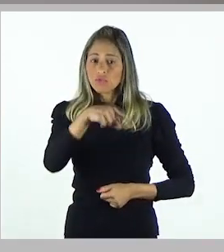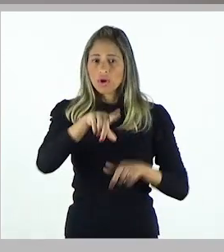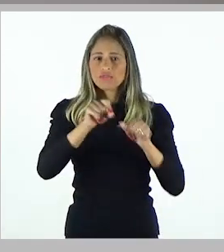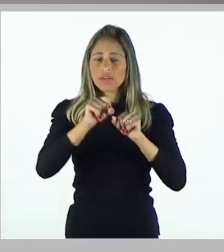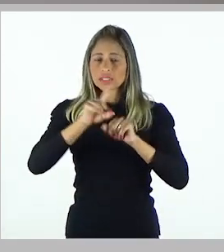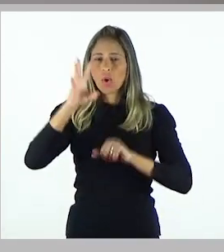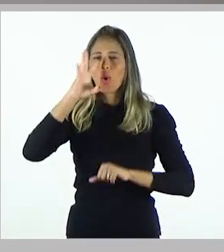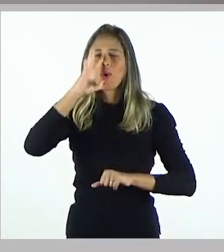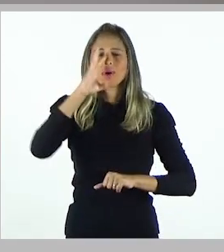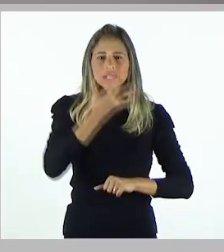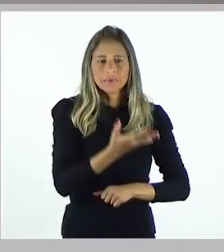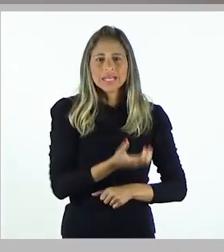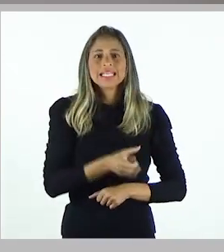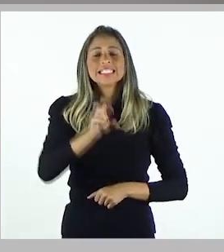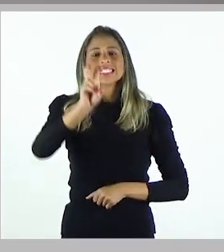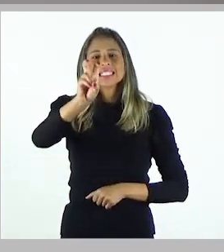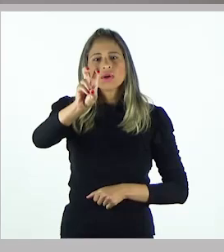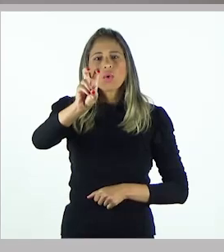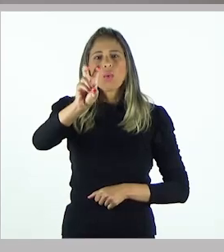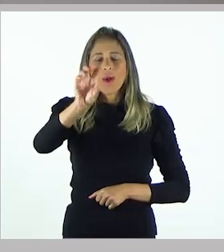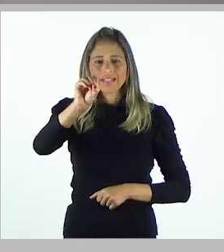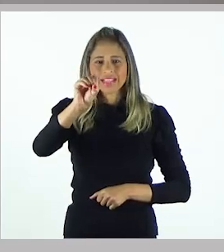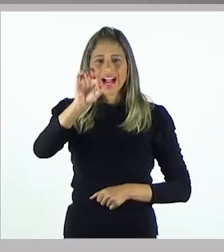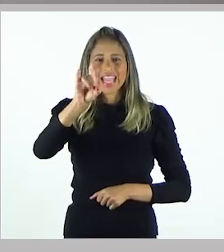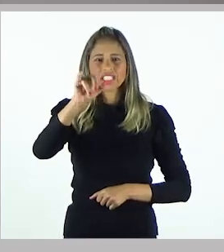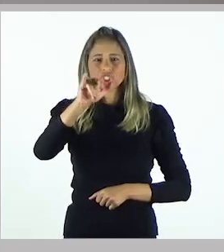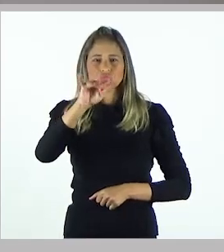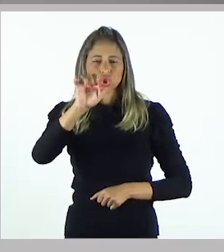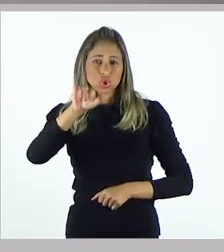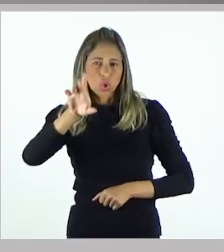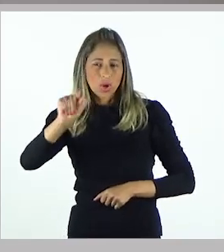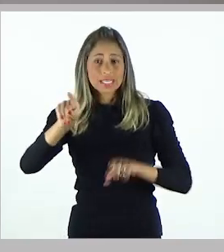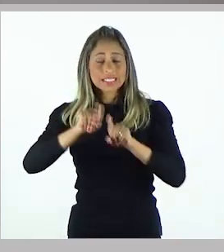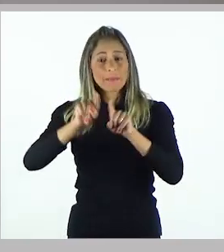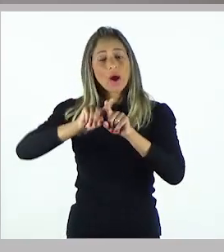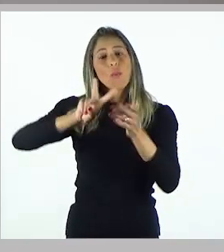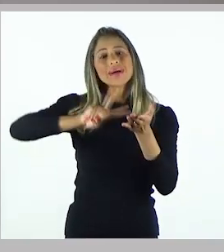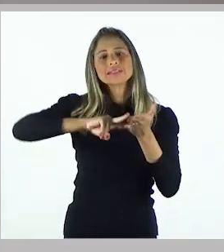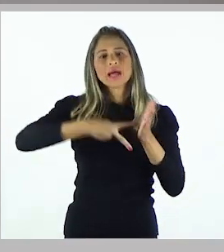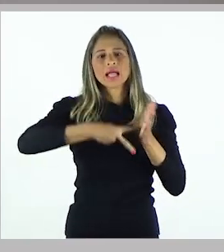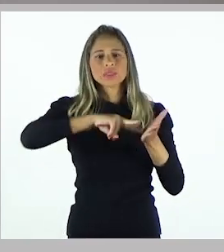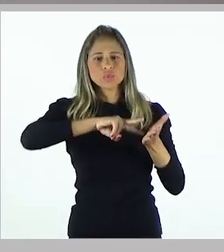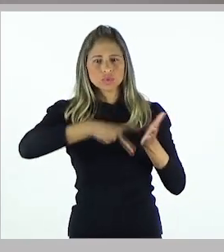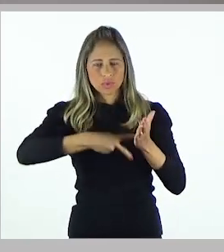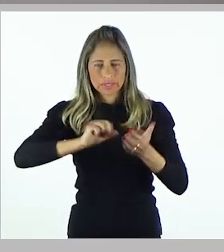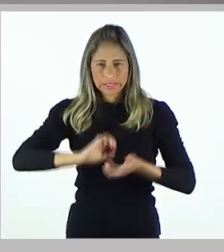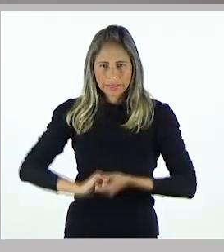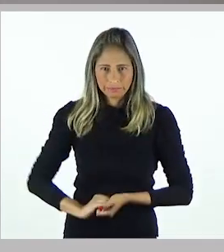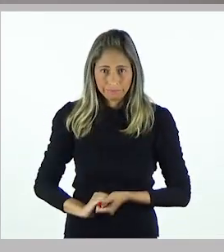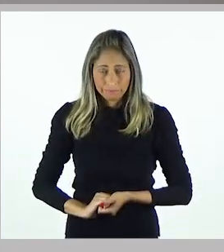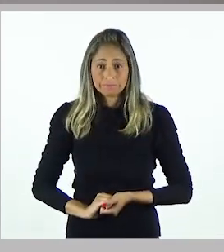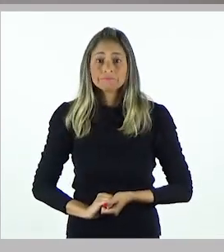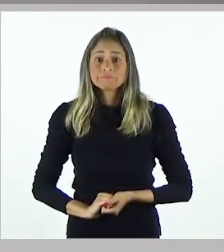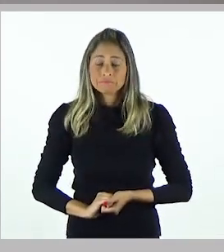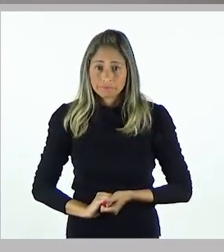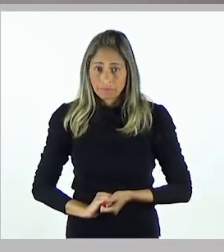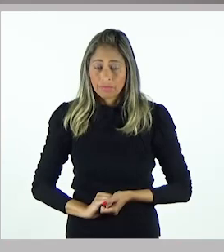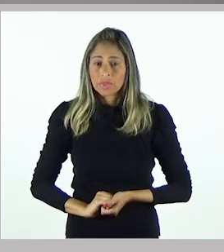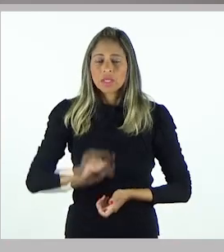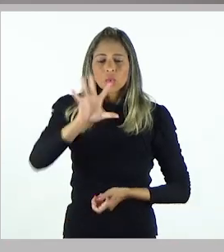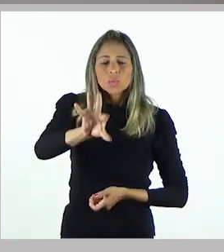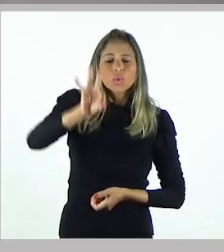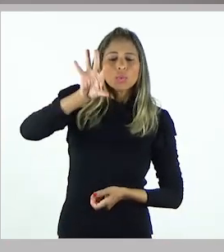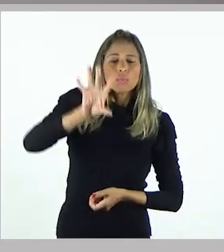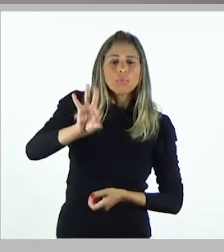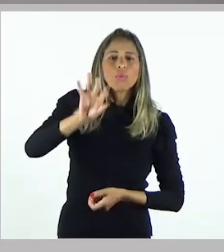contemplados em torno de 50 editoras e também algumas traduções. De acordo com os